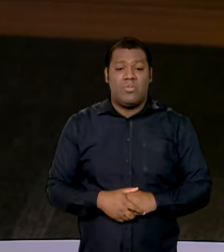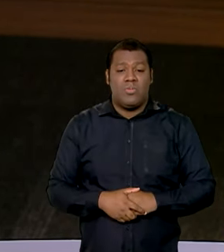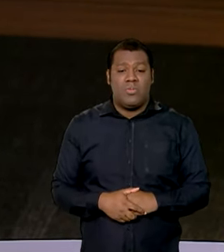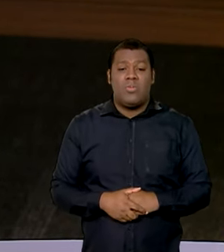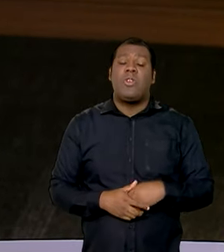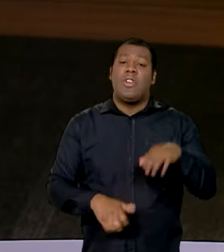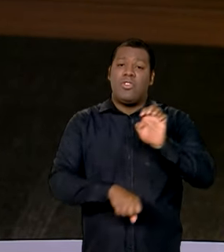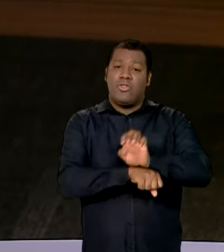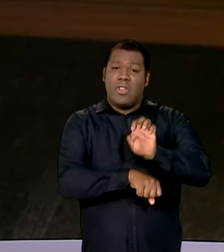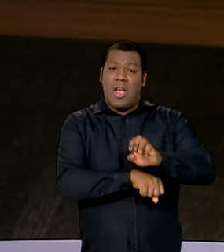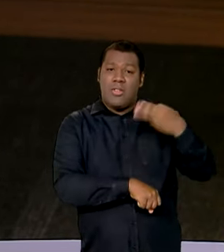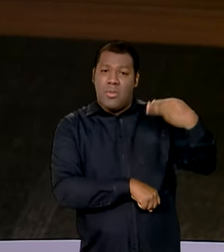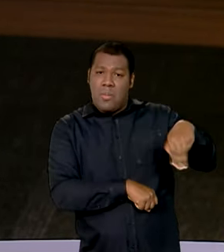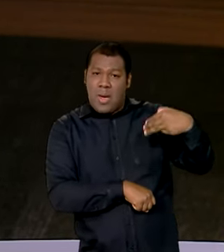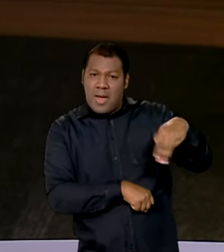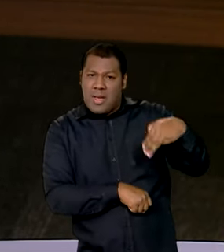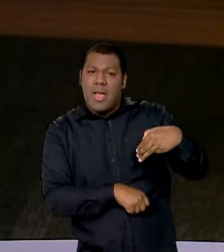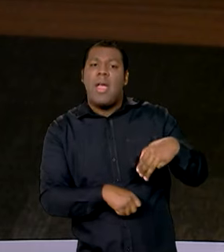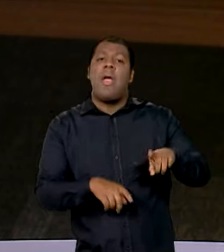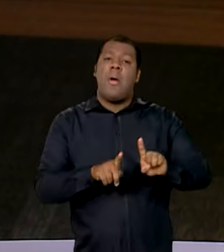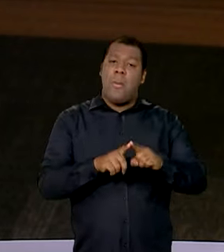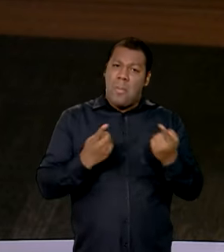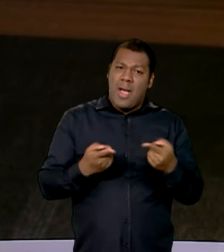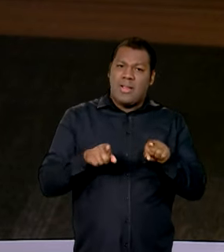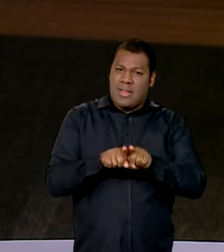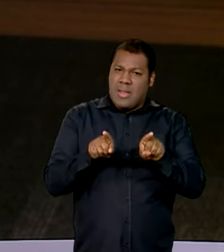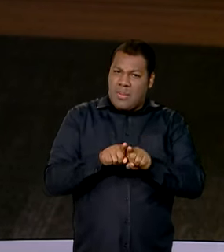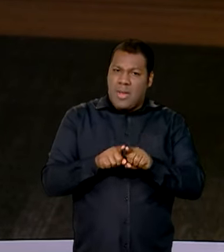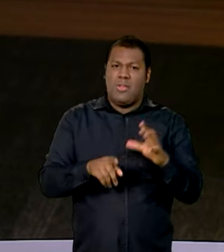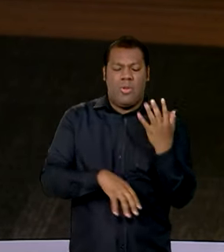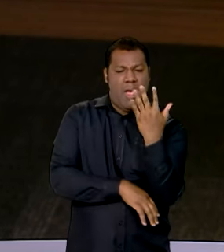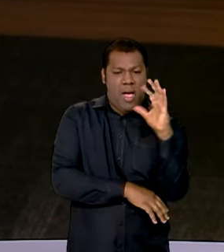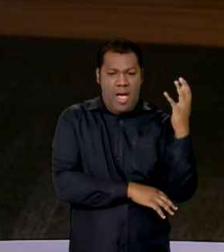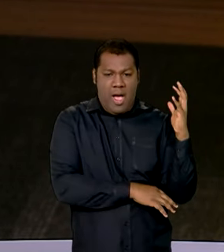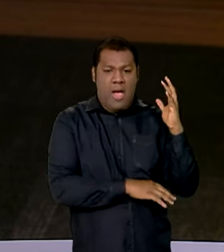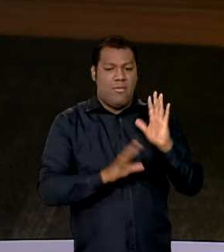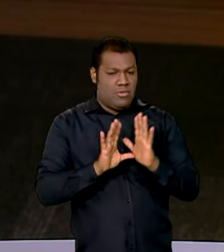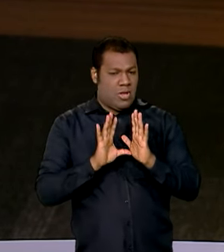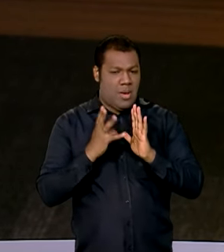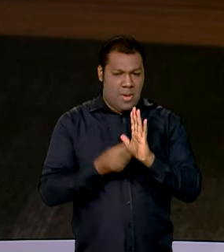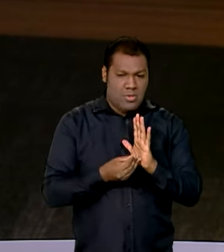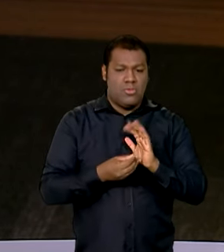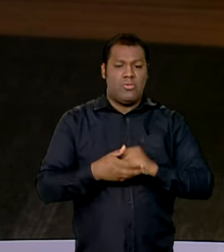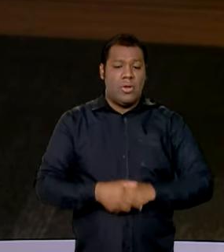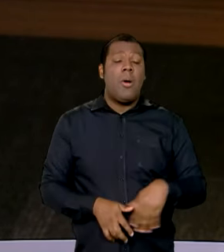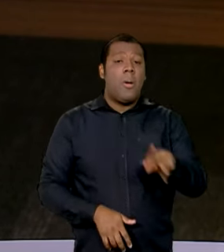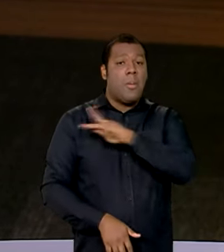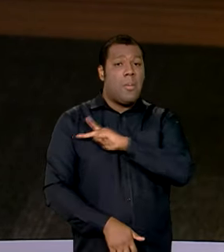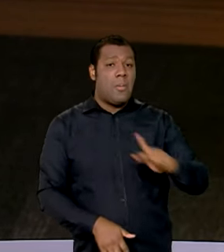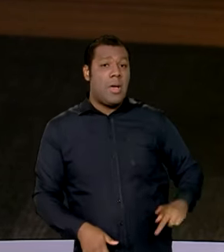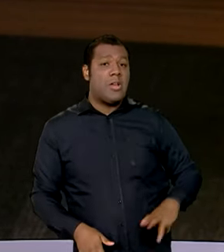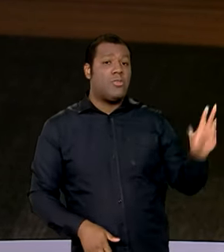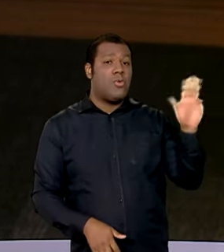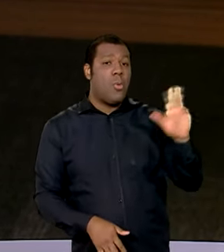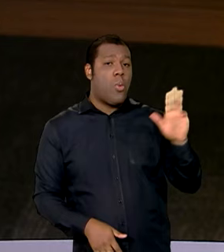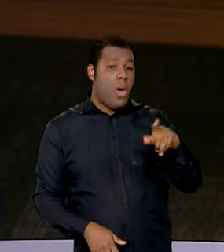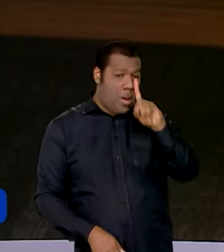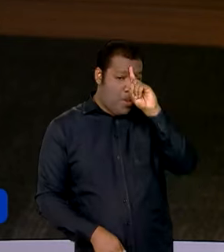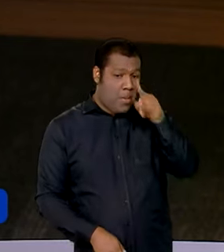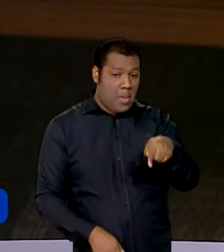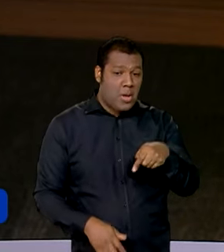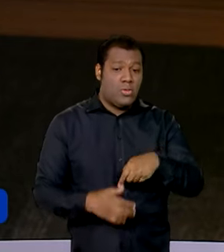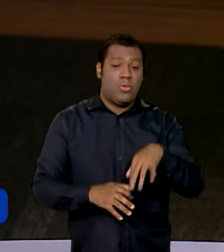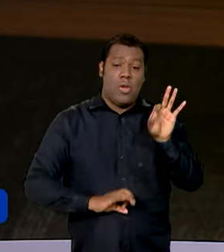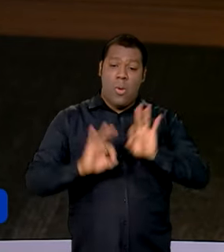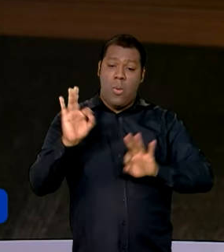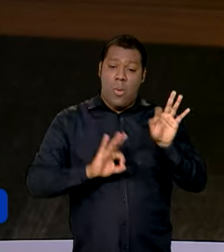só do Maranhão mas da Amazônia como um todo certo nós por determinação do presidente Lula eh fizemos toda a